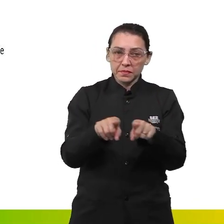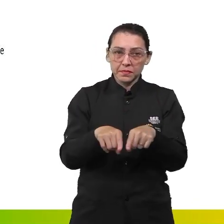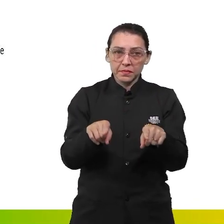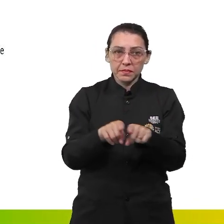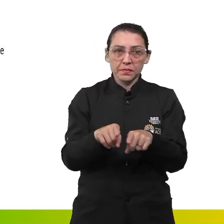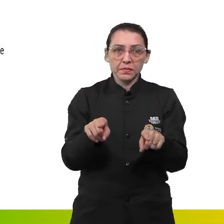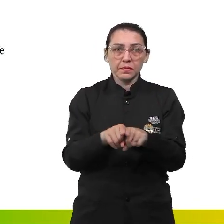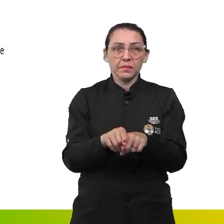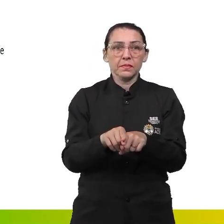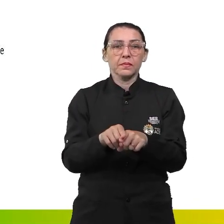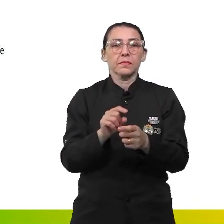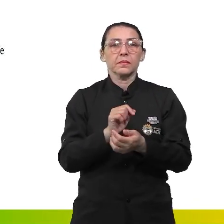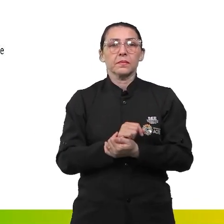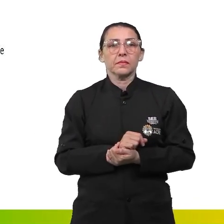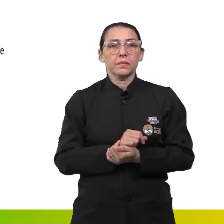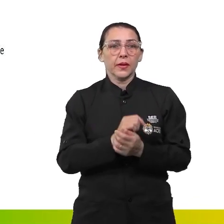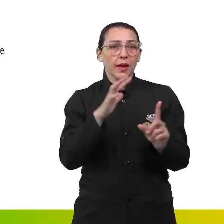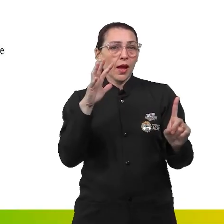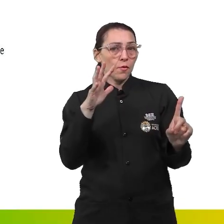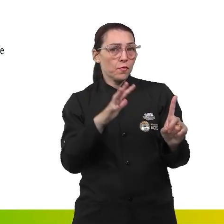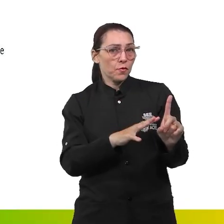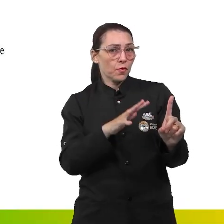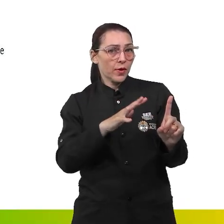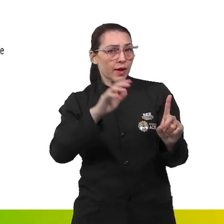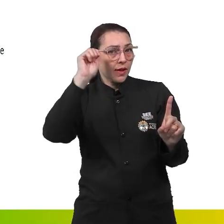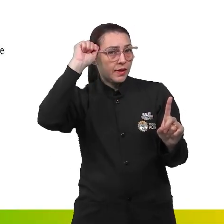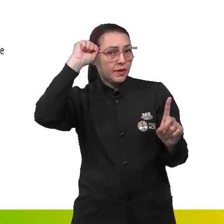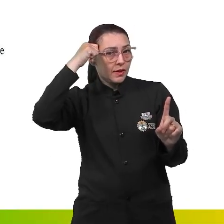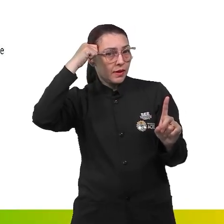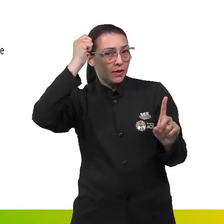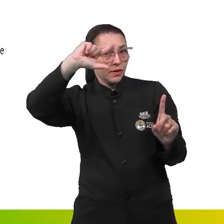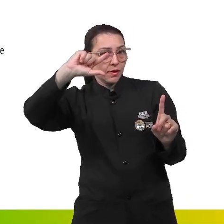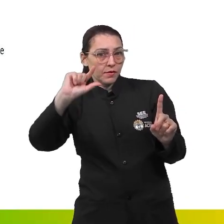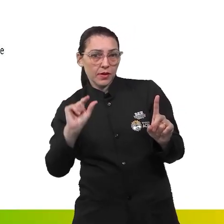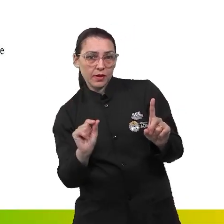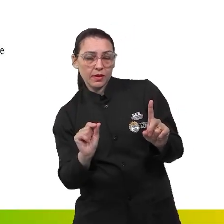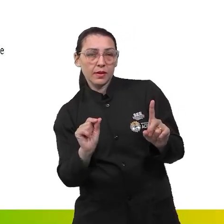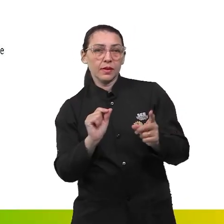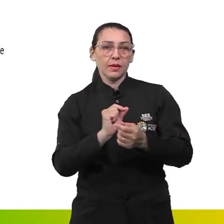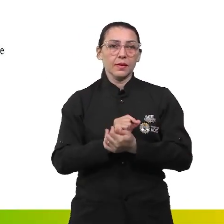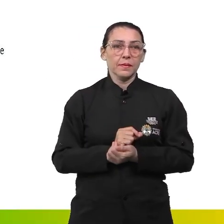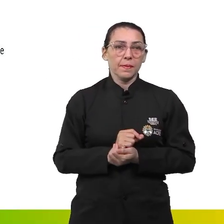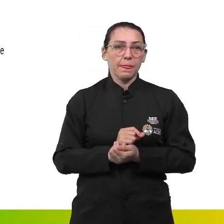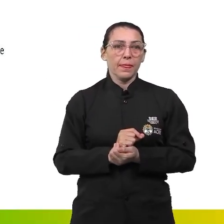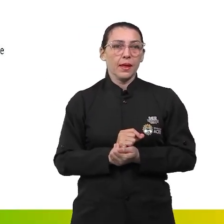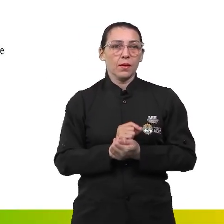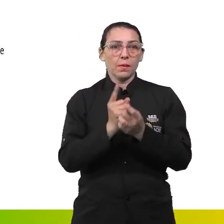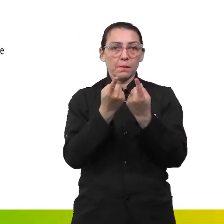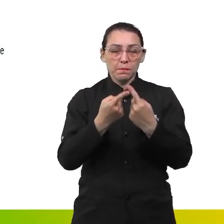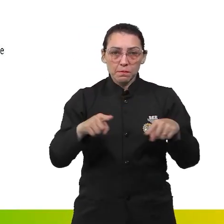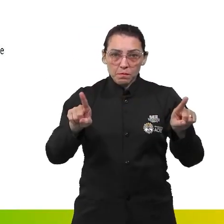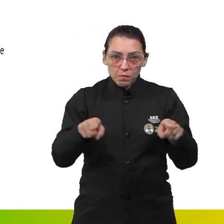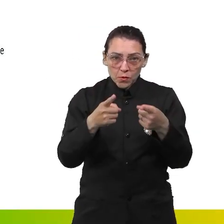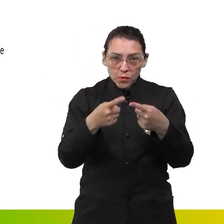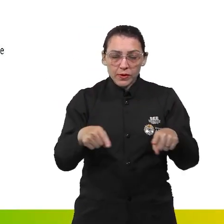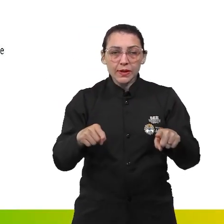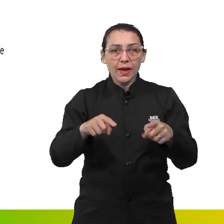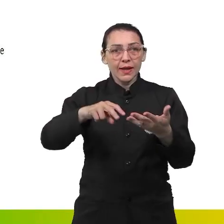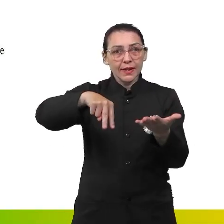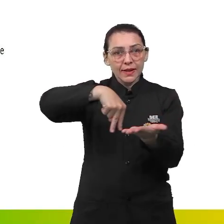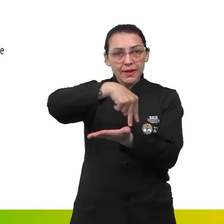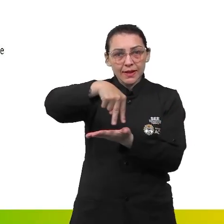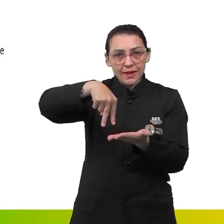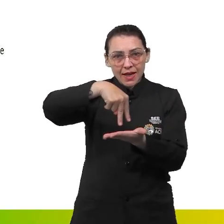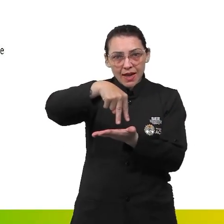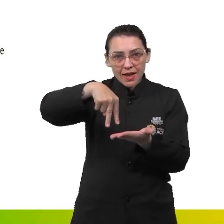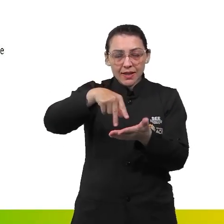a inestimável contribuição e influência africana, com a sua música, os